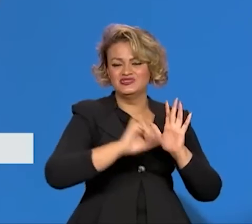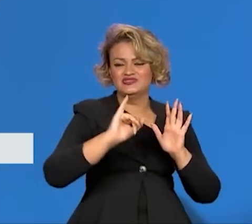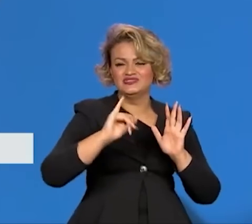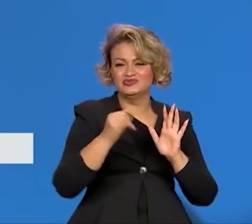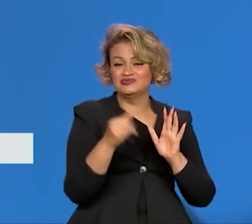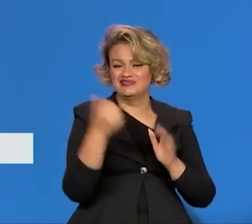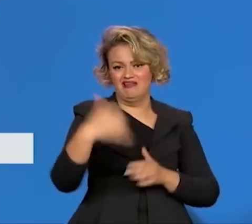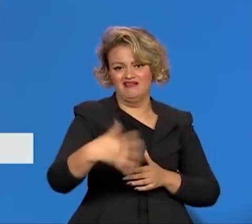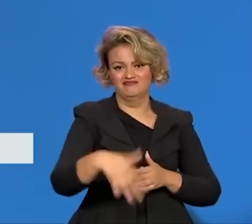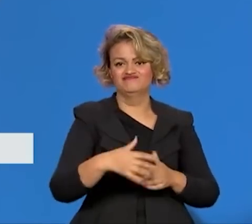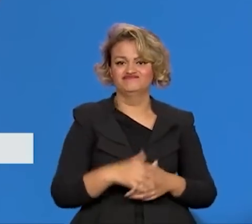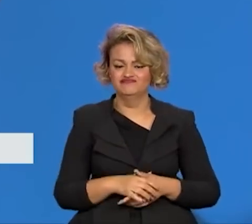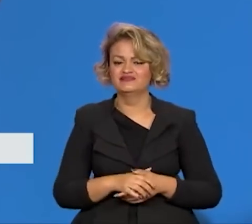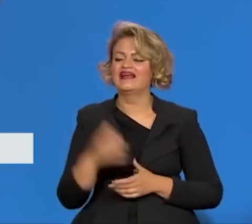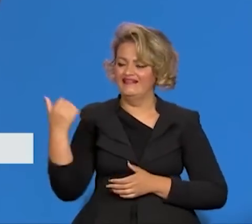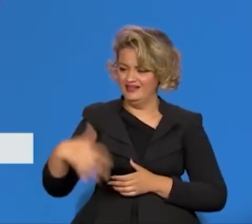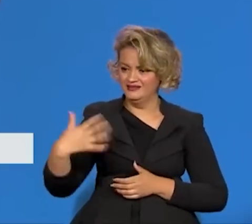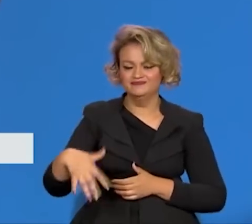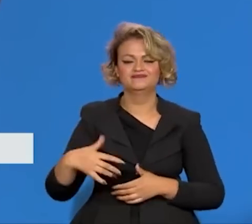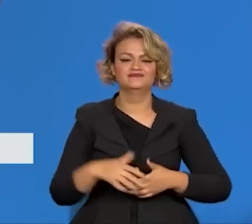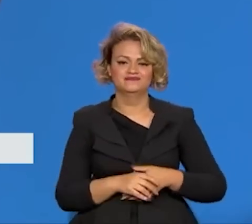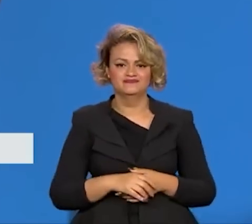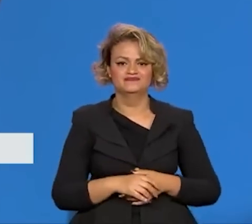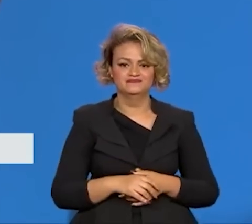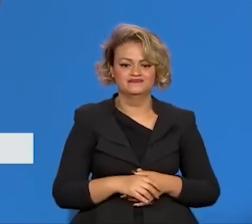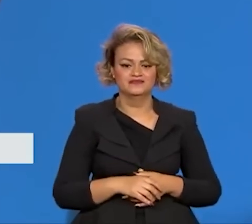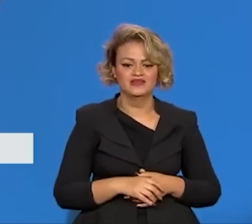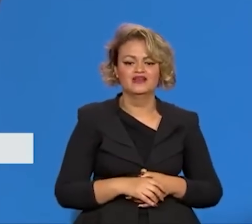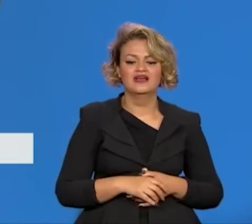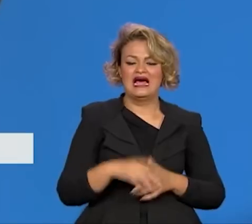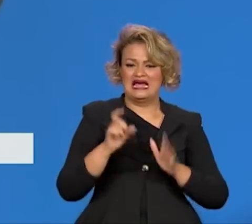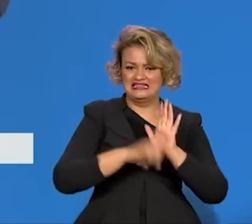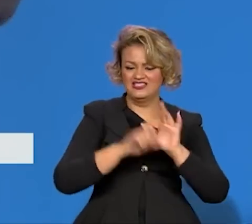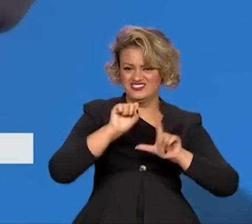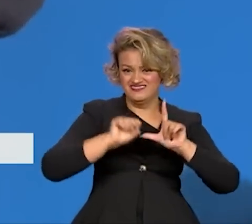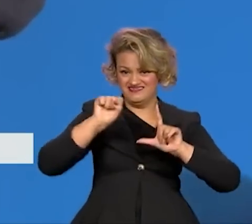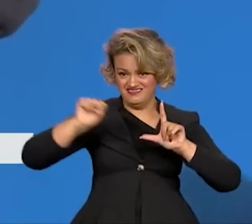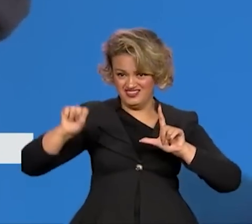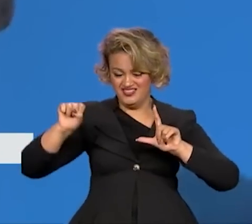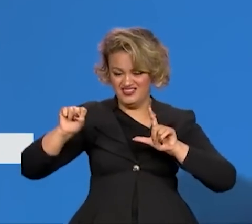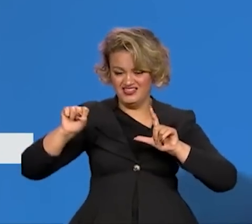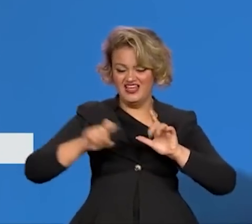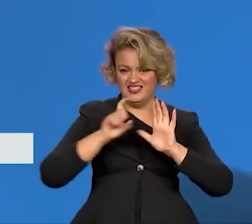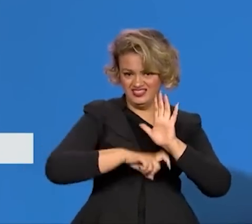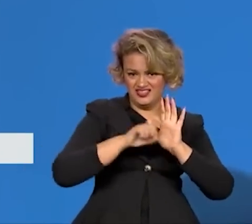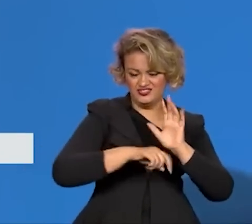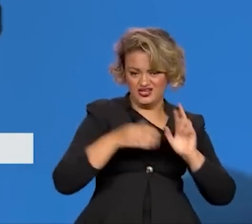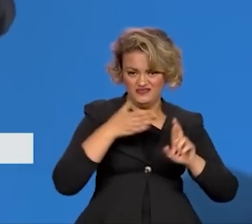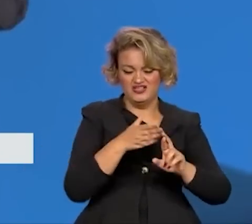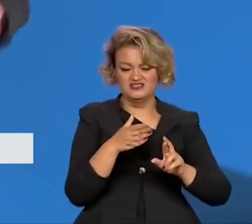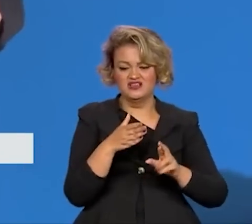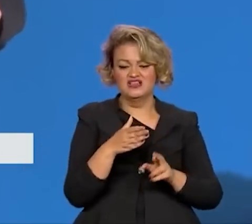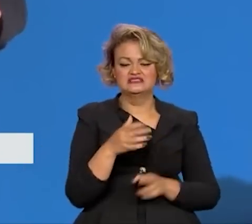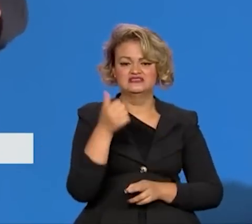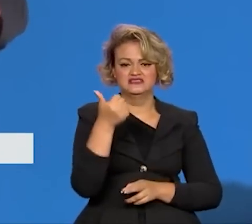alta. É muito alta. No Brasil, a taxa Selic, que é a taxa referencial,